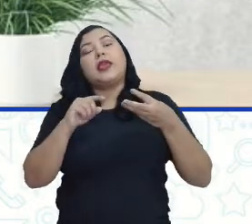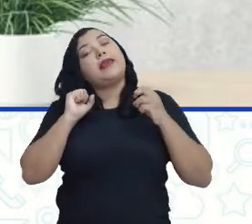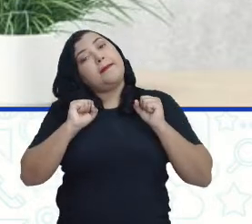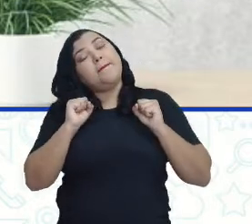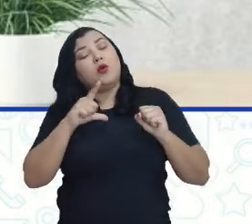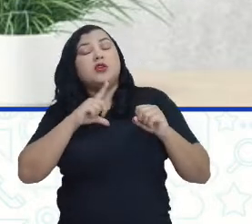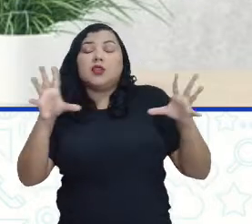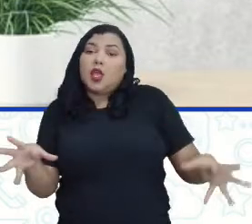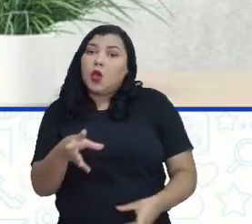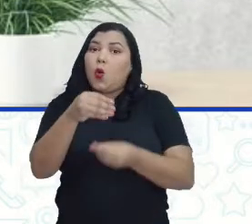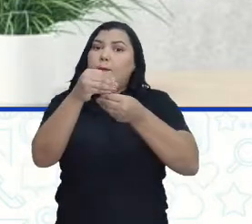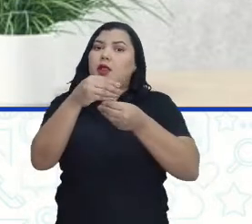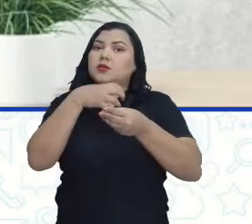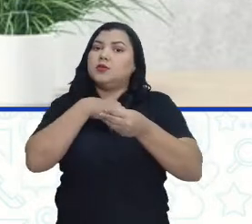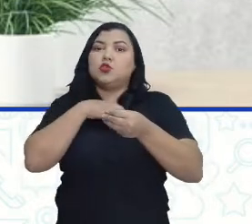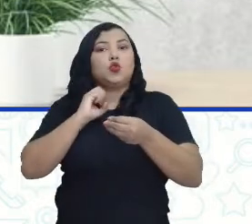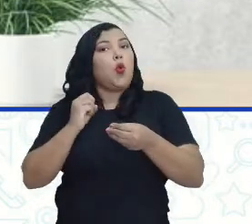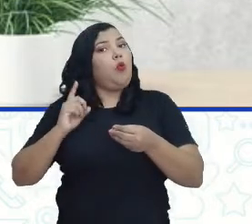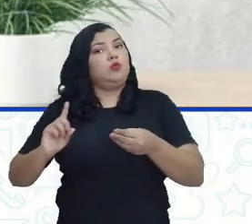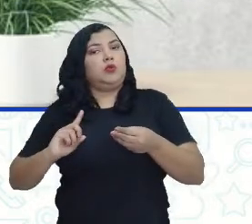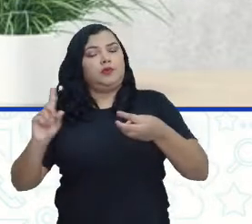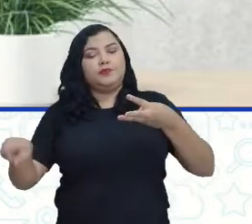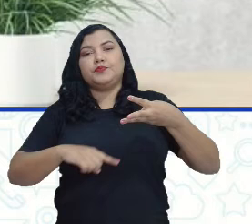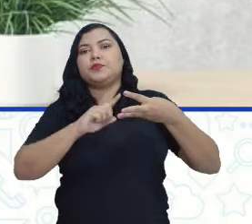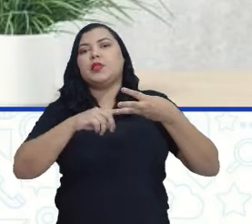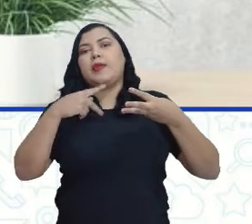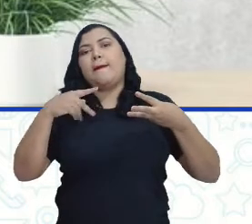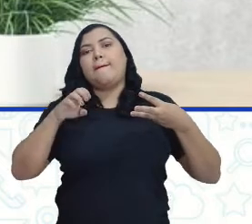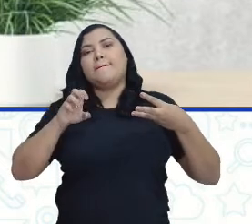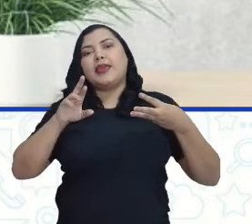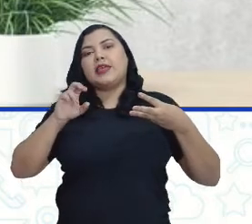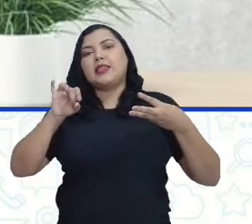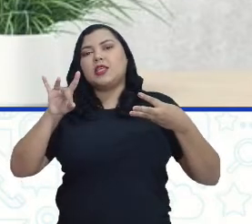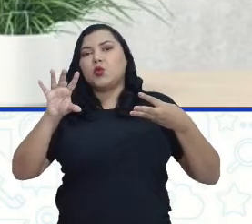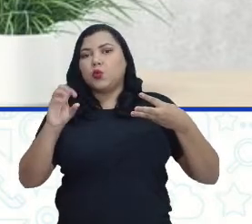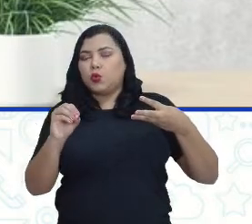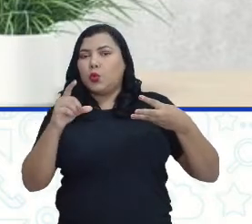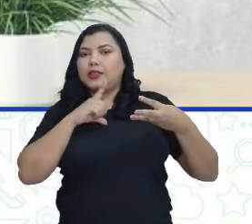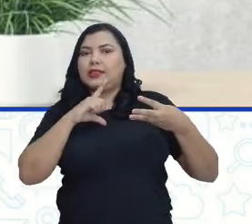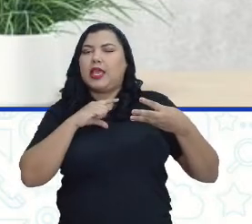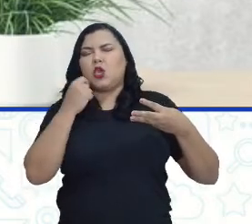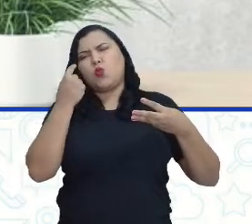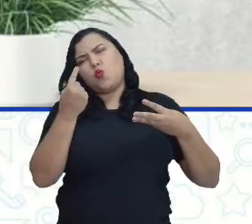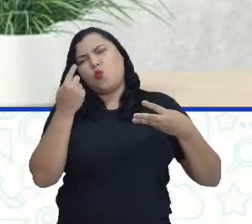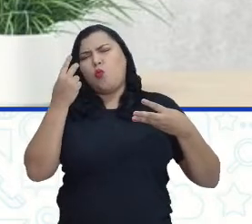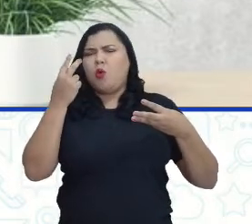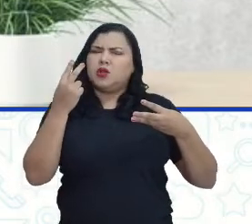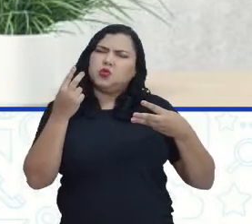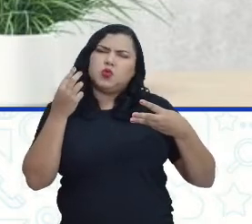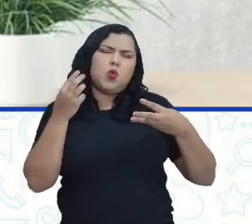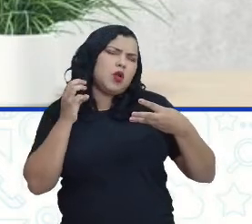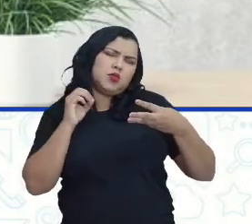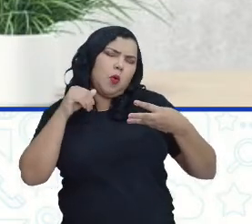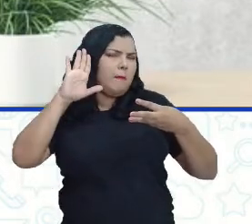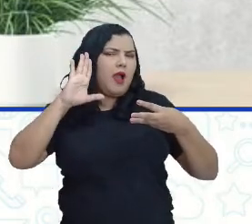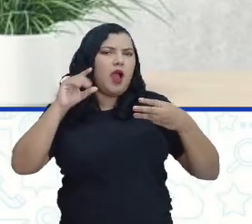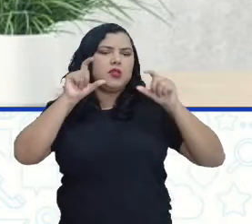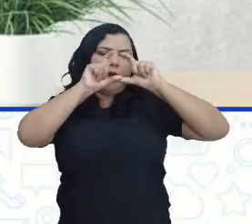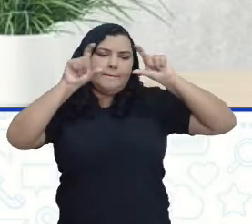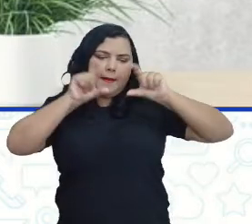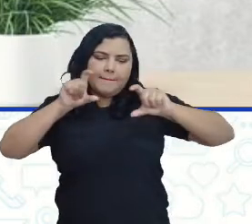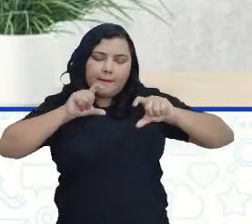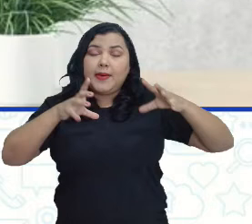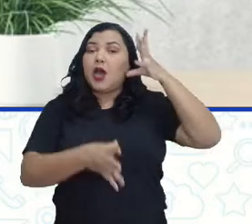sentido completo. Já o período é um enunciado que contém uma ou mais orações de sentido completo. Então,